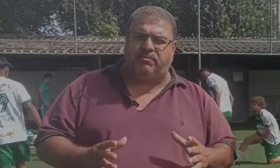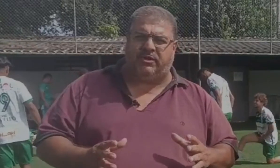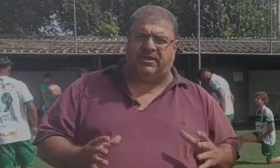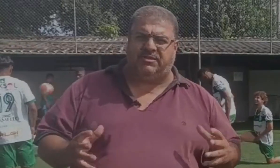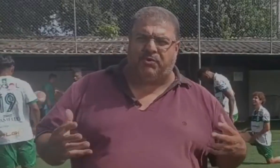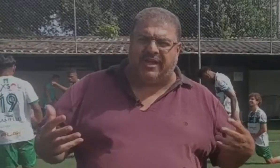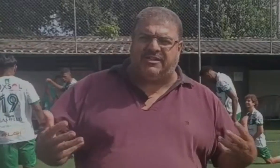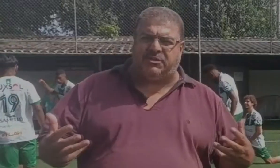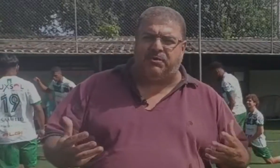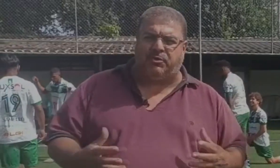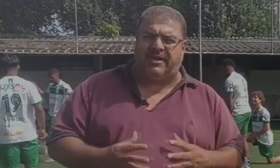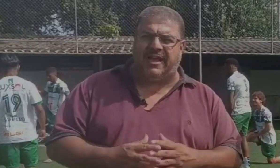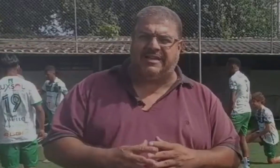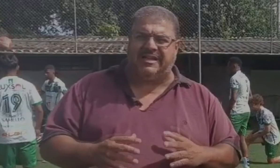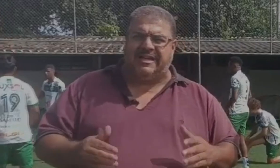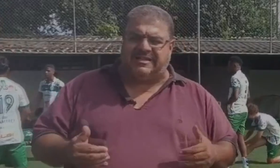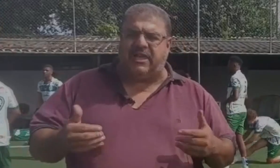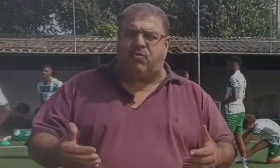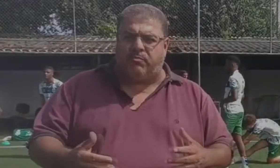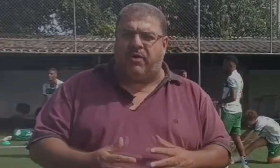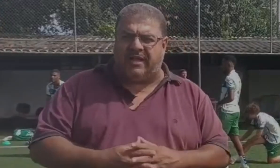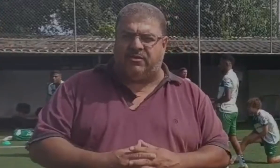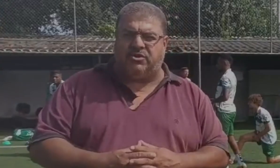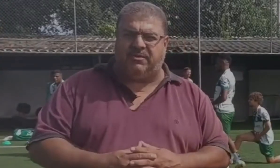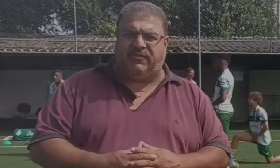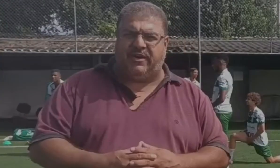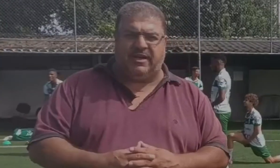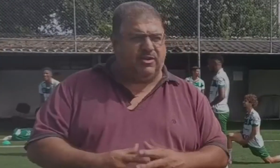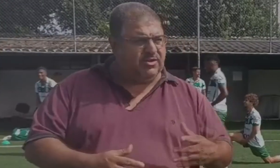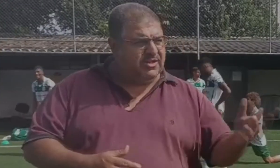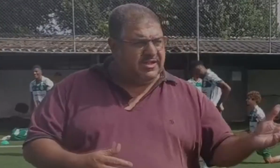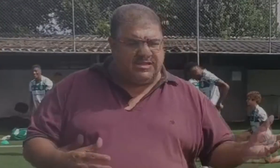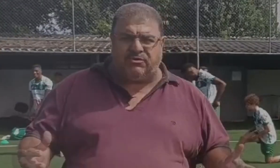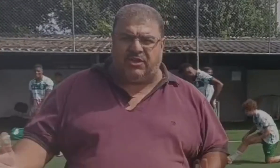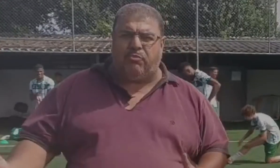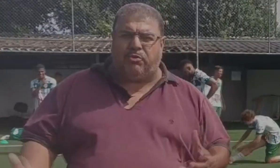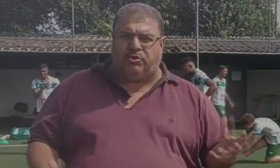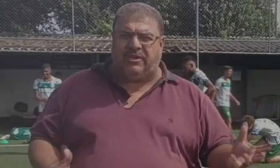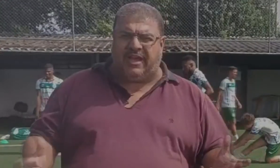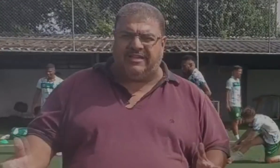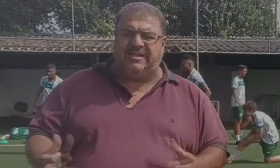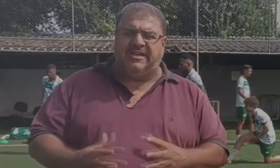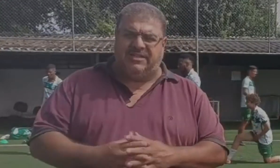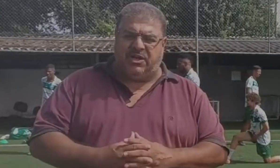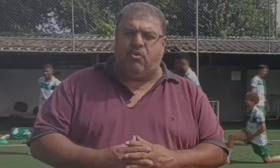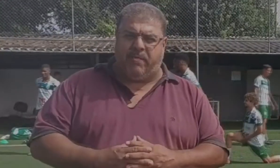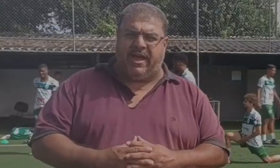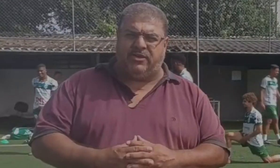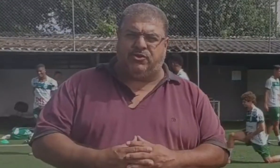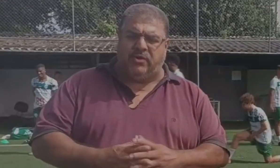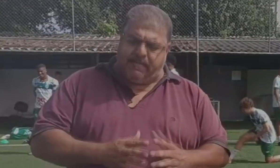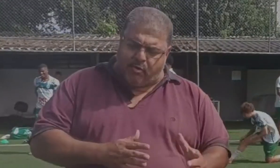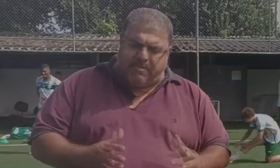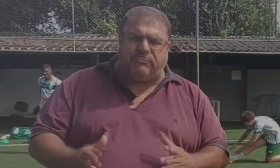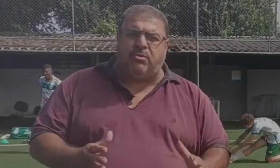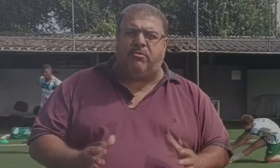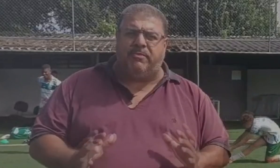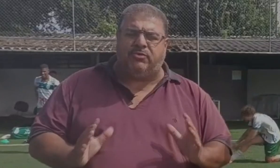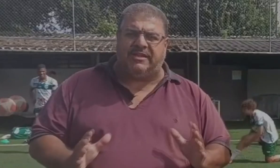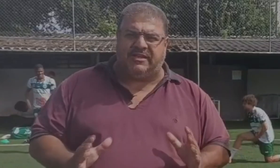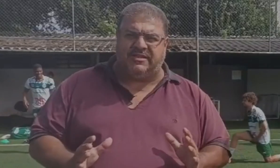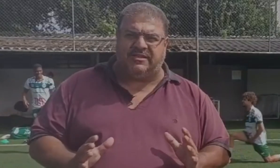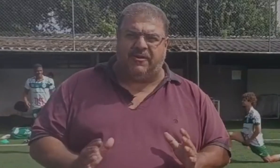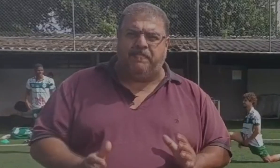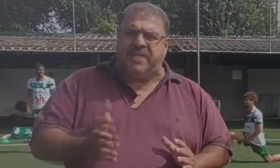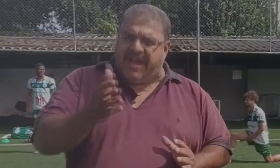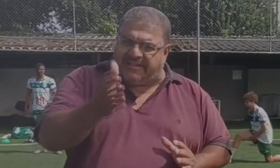vai ser muito importante, porque essa espiritualidade está incorporada no time da Francana e nós estamos tendo a oportunidade de acompanhar isso momento a